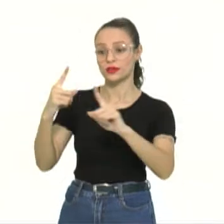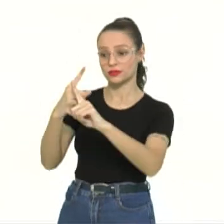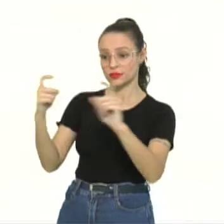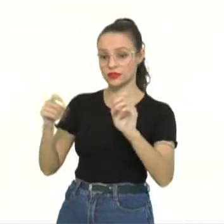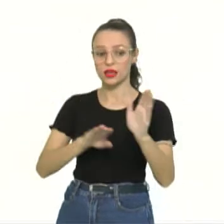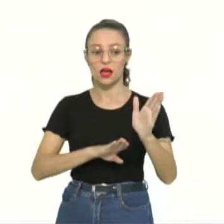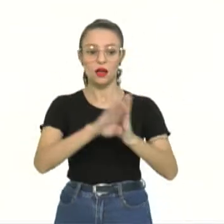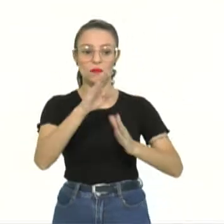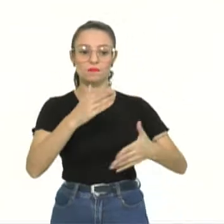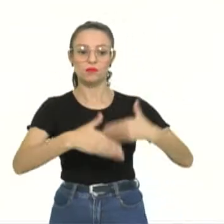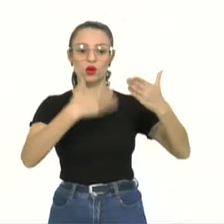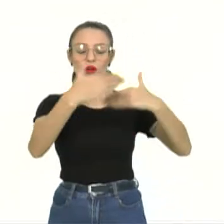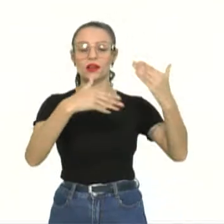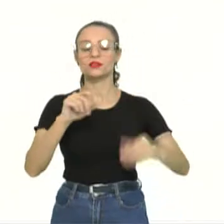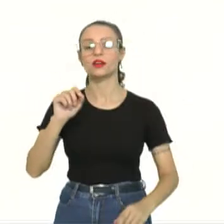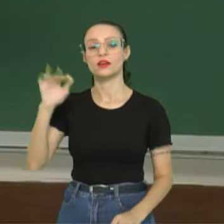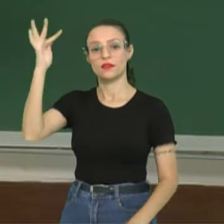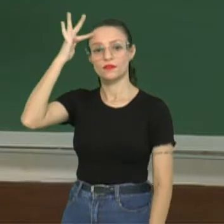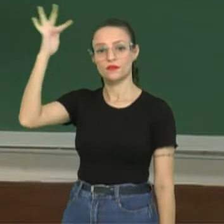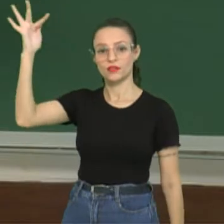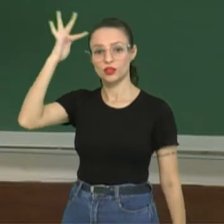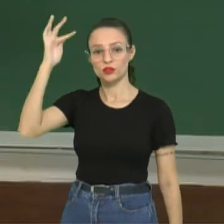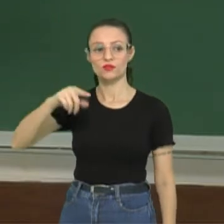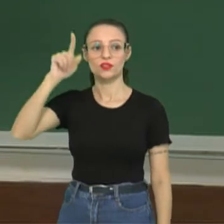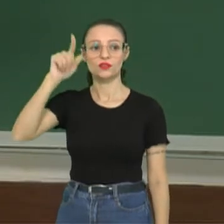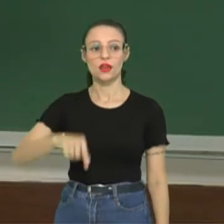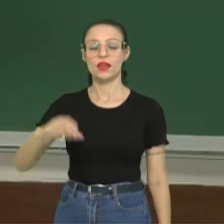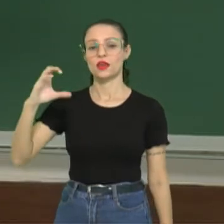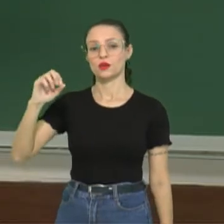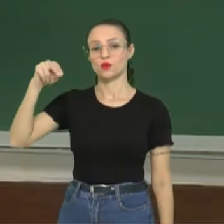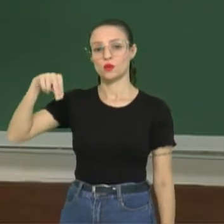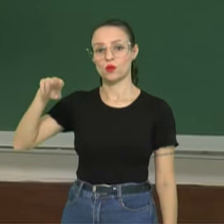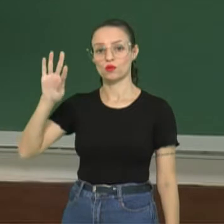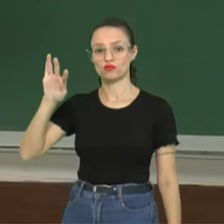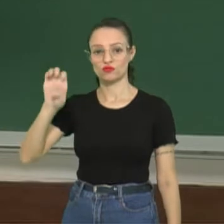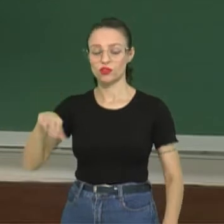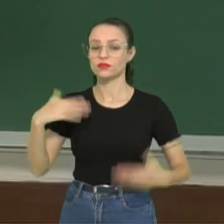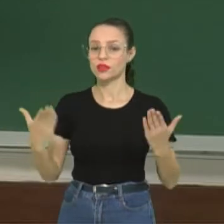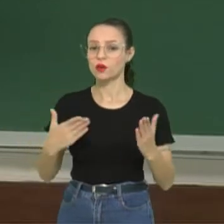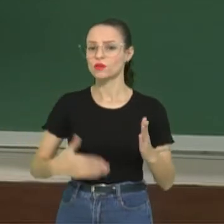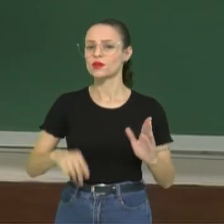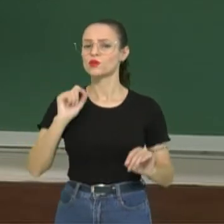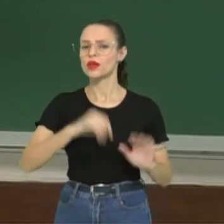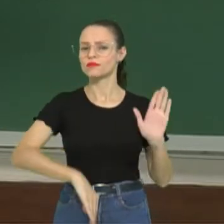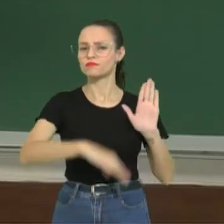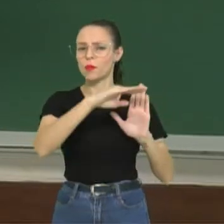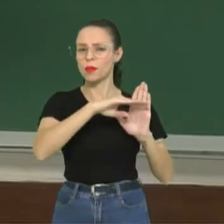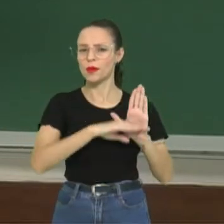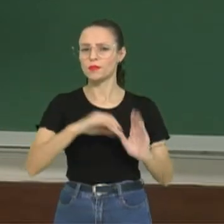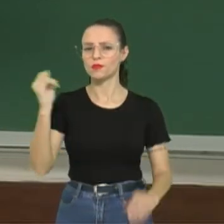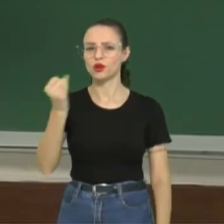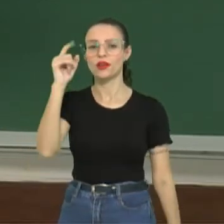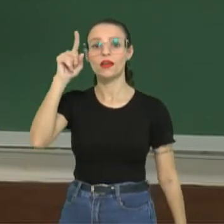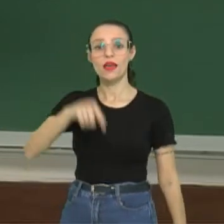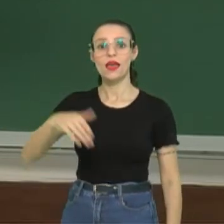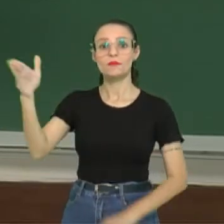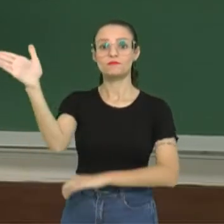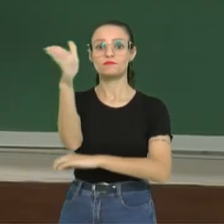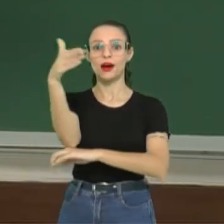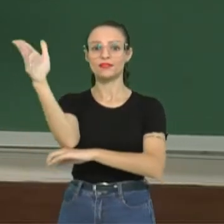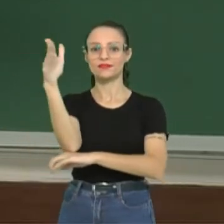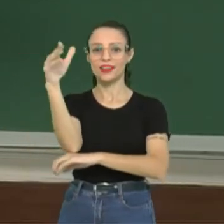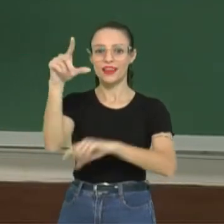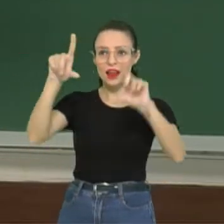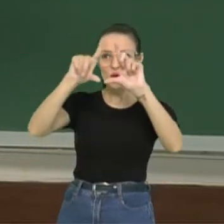um filósofo importante aí é Auguste Comte né e um lema é importante justamente o lema da nossa bandeira Ordem